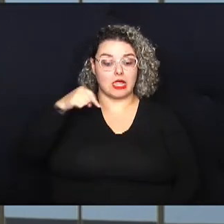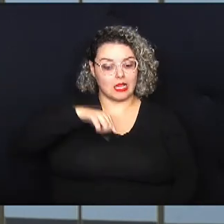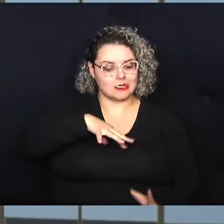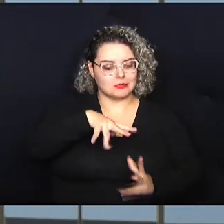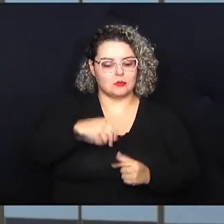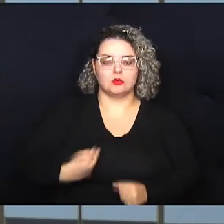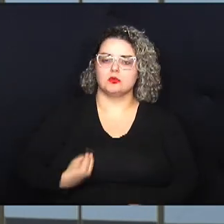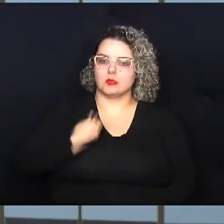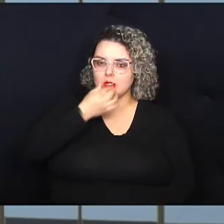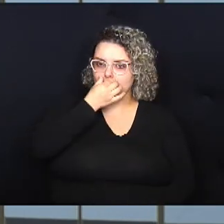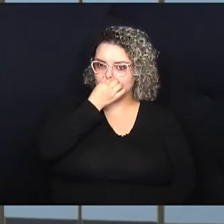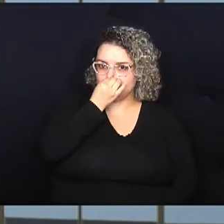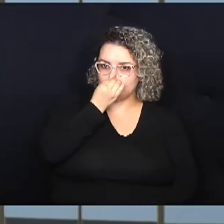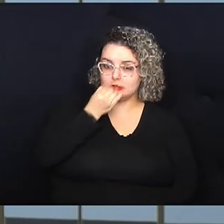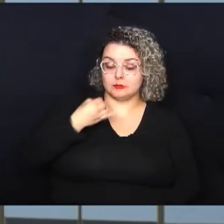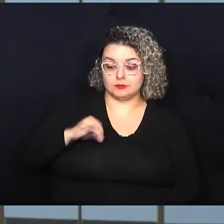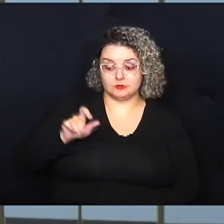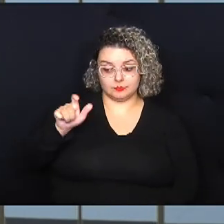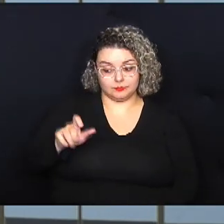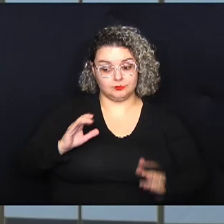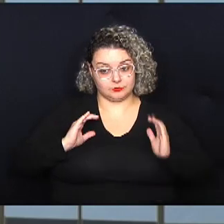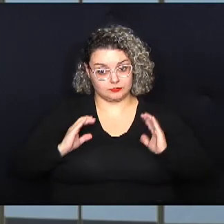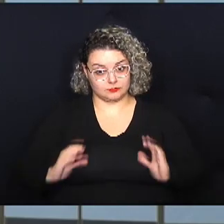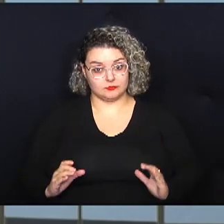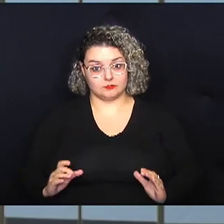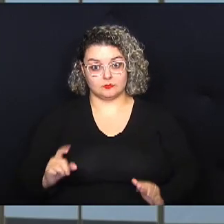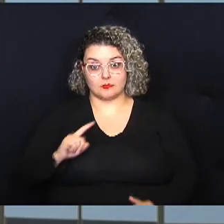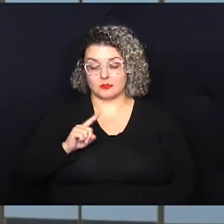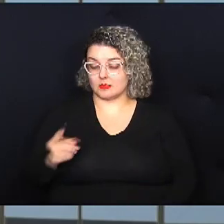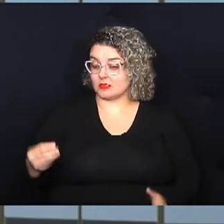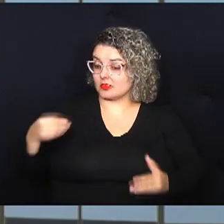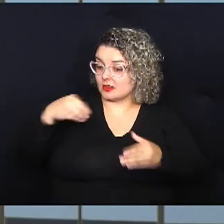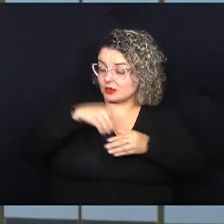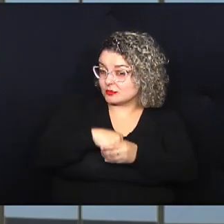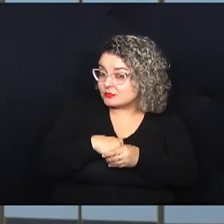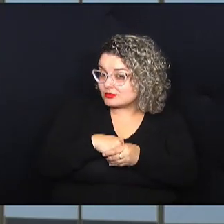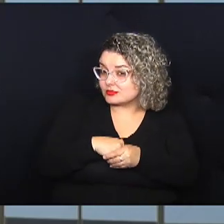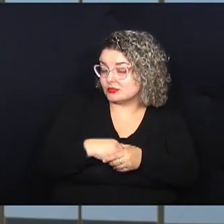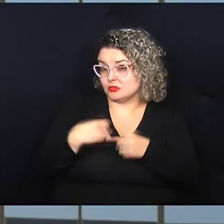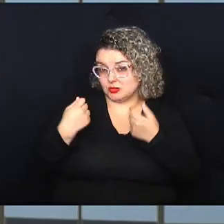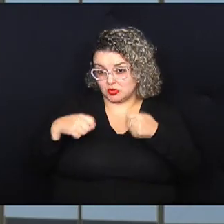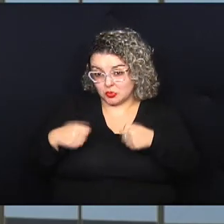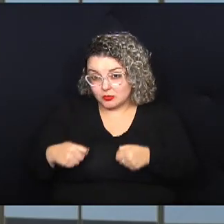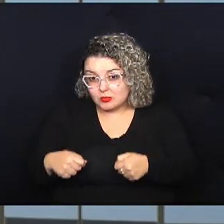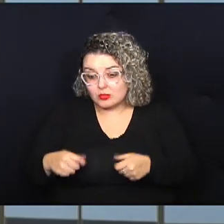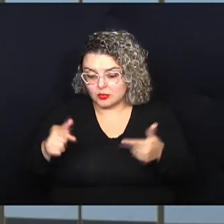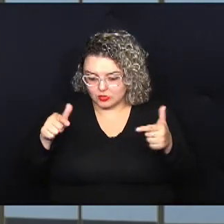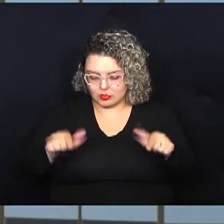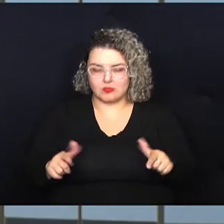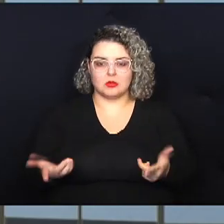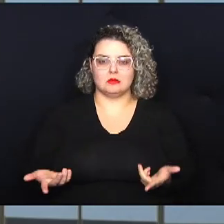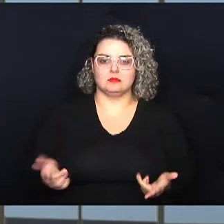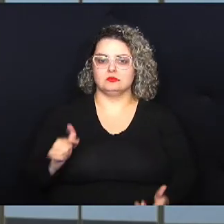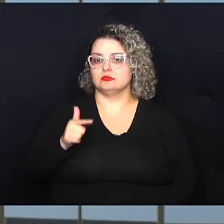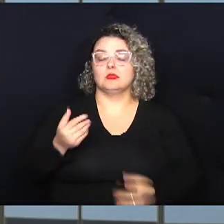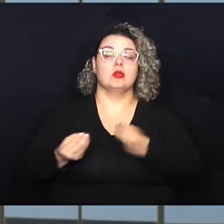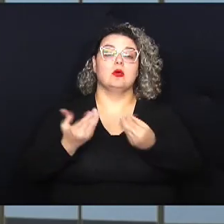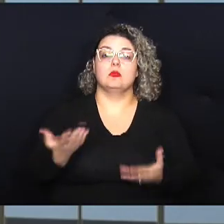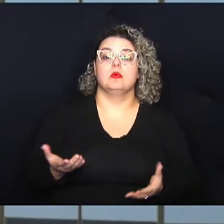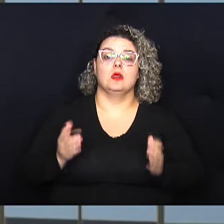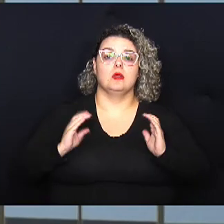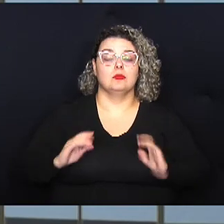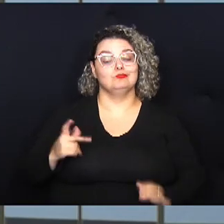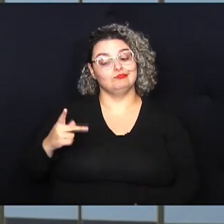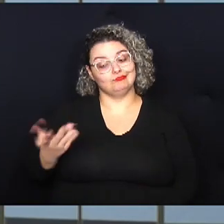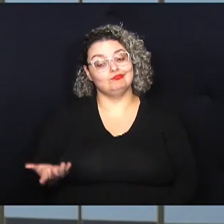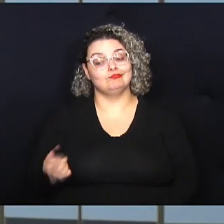se o comportamento daquela pessoa, né, não está dentro do que eu preciso para o ambiente, não tem como, é o comportamento dela que vai